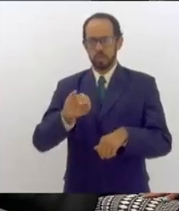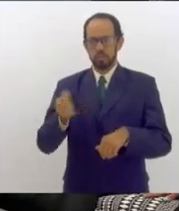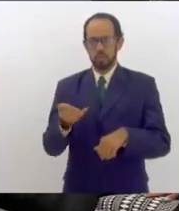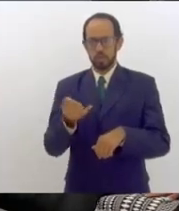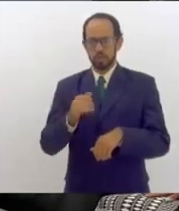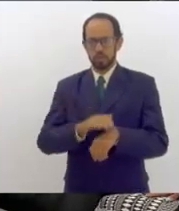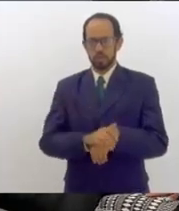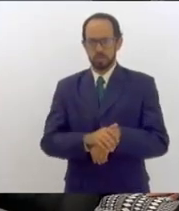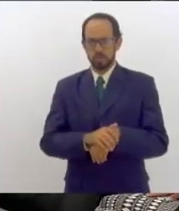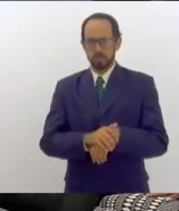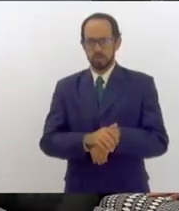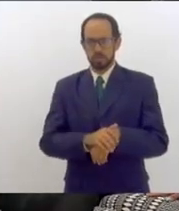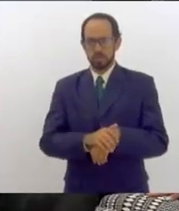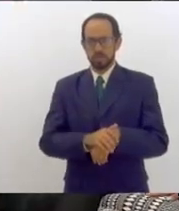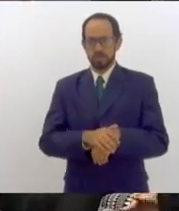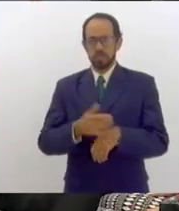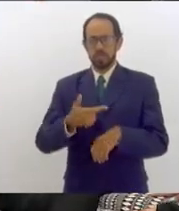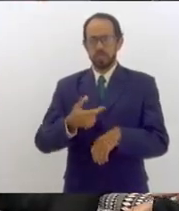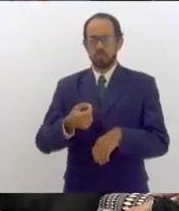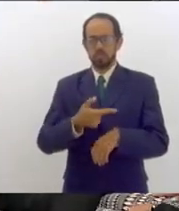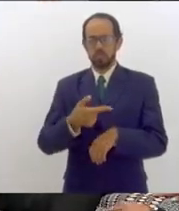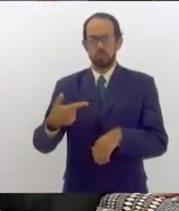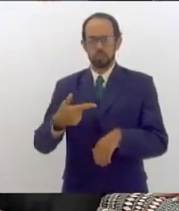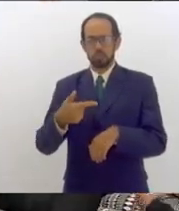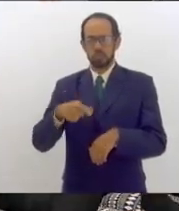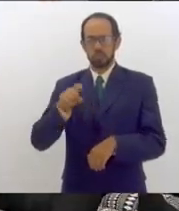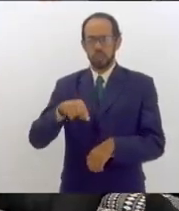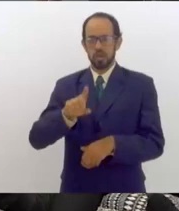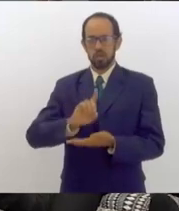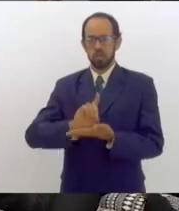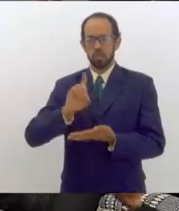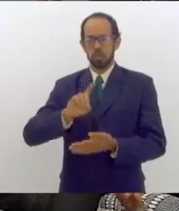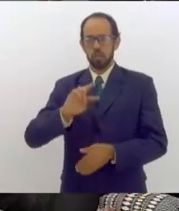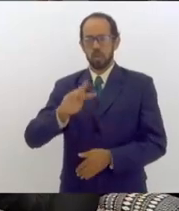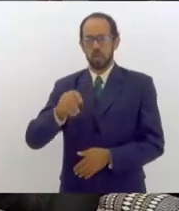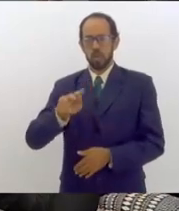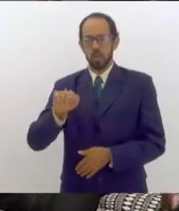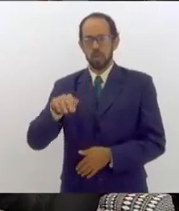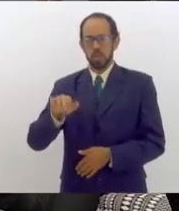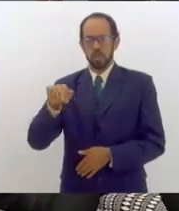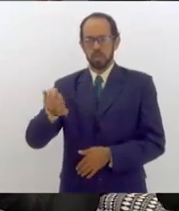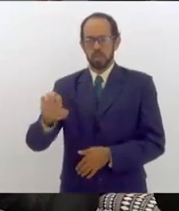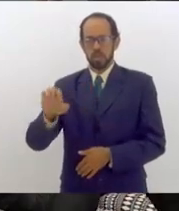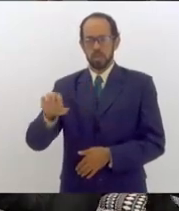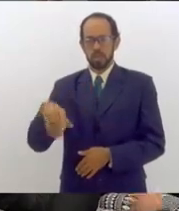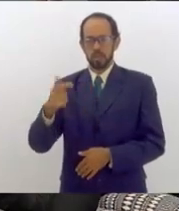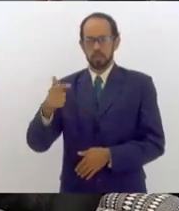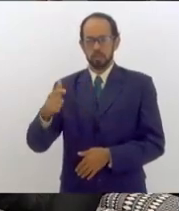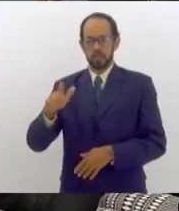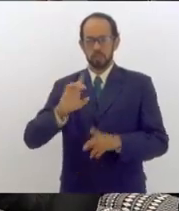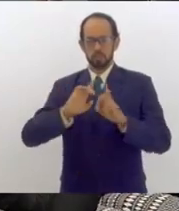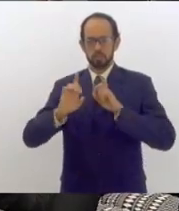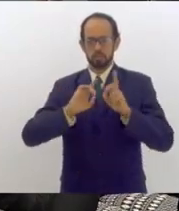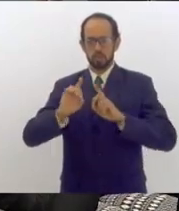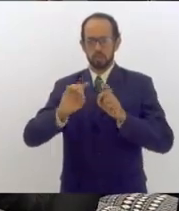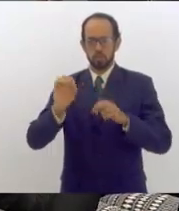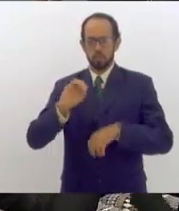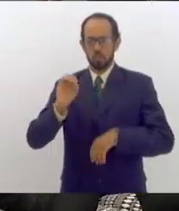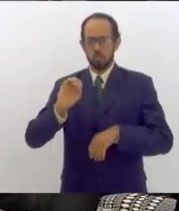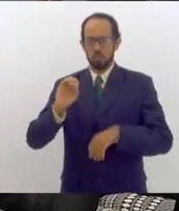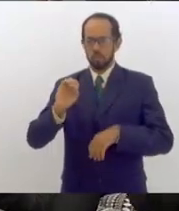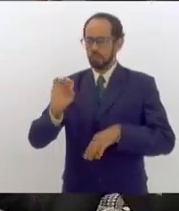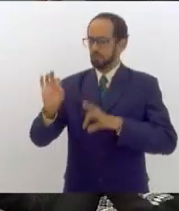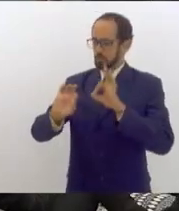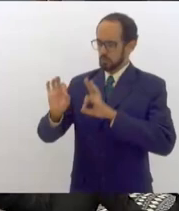aí na época foi 22 era era o doutor Henrique não havendo mais Quem Queira discutir encerrado discussão